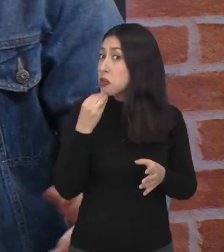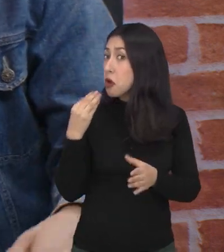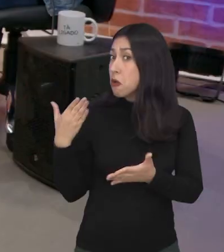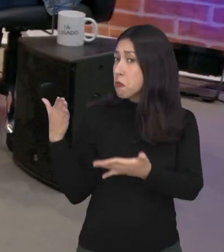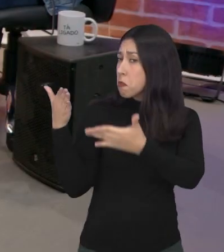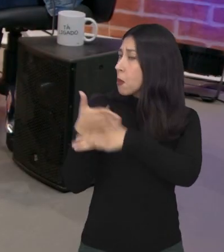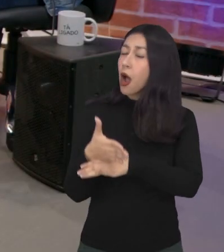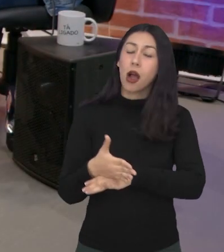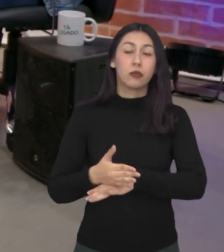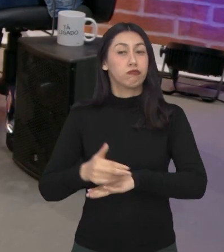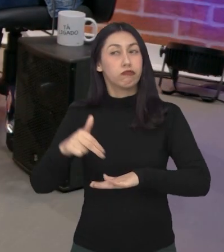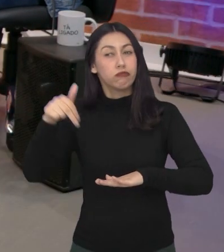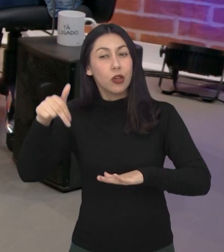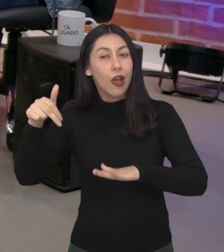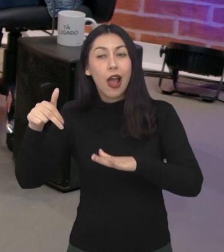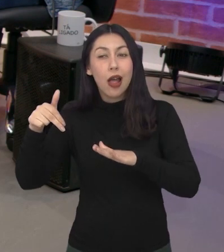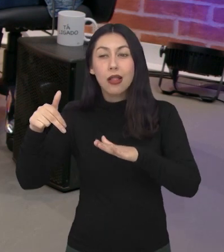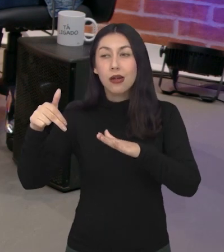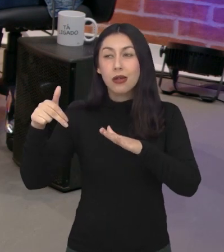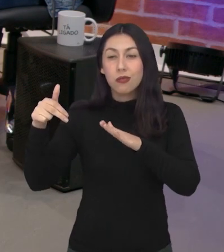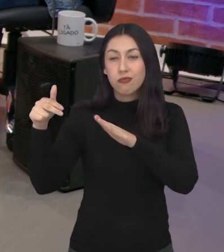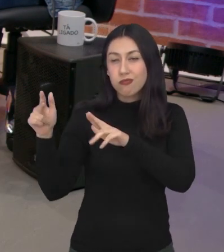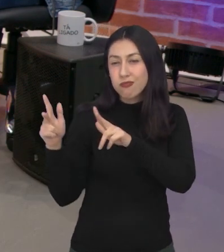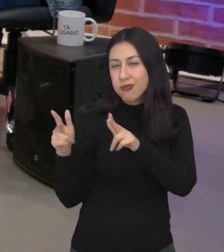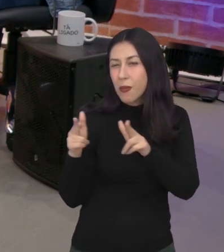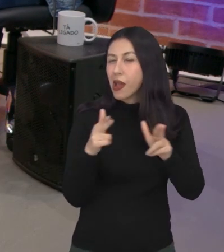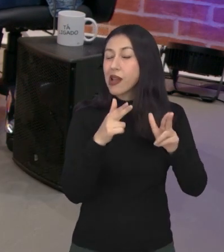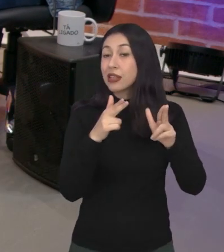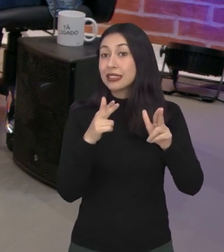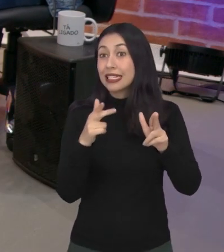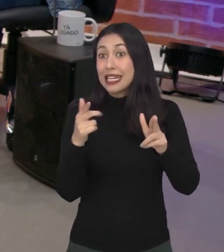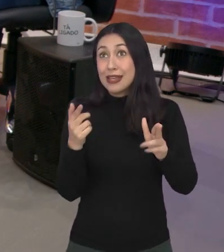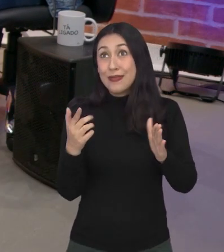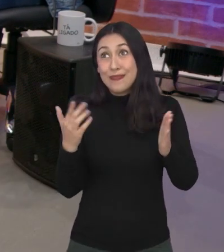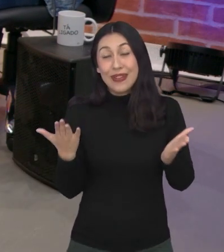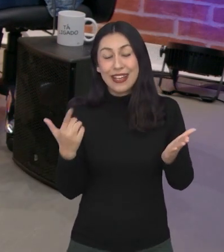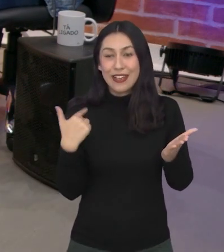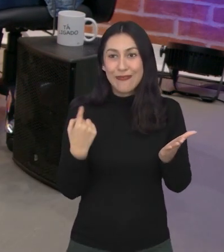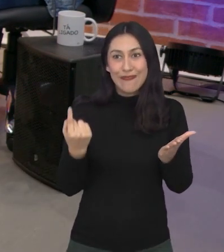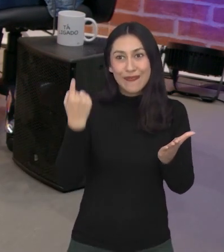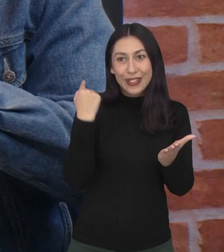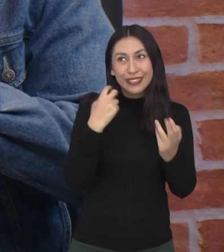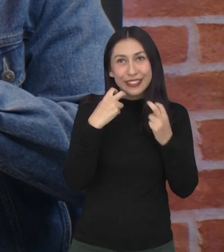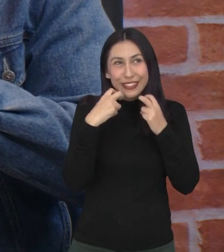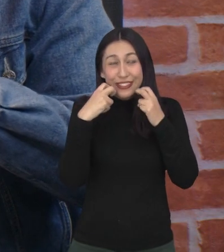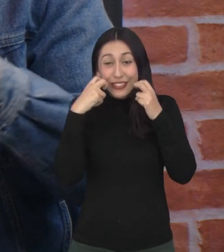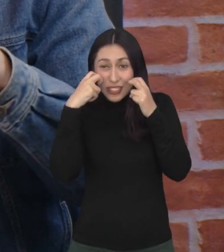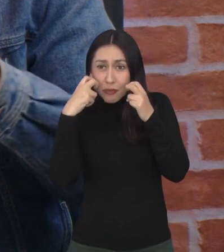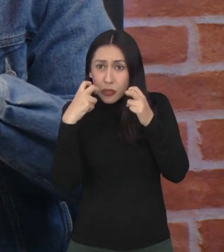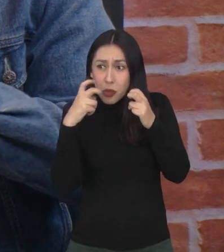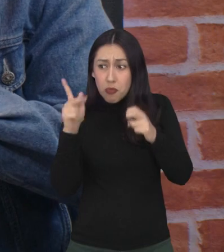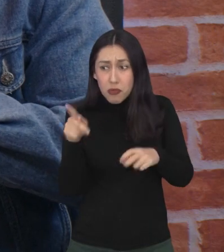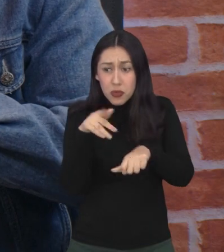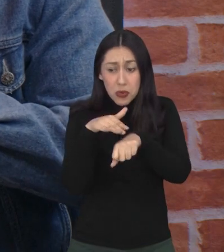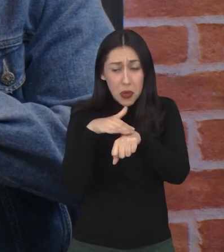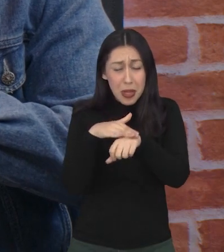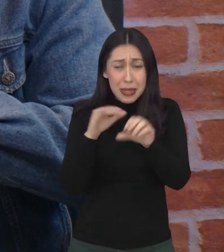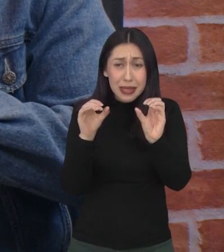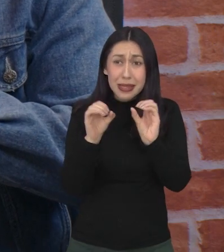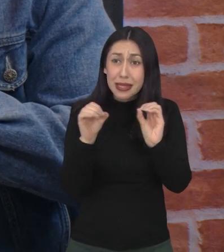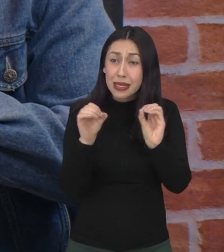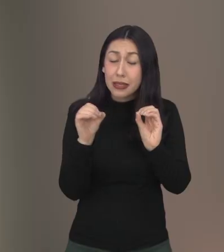90, aquela febre da programação de Do Balão televisão. Mágico. Balão Mágico era um pouco antes, mas estava ali na época das Chiquititas, Disney